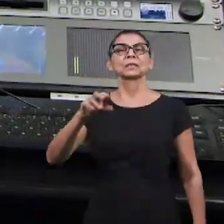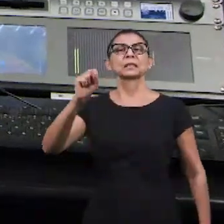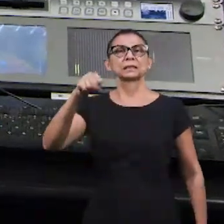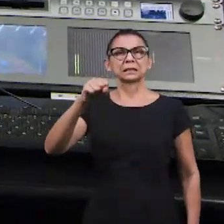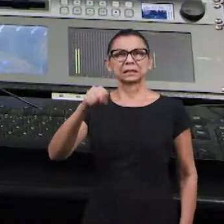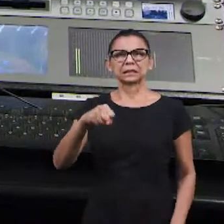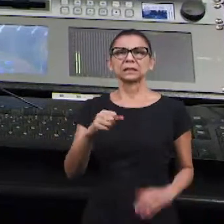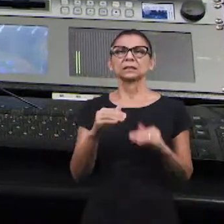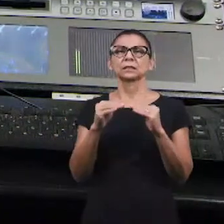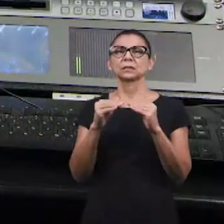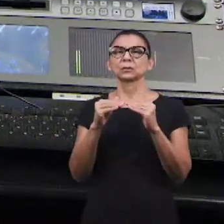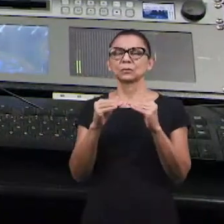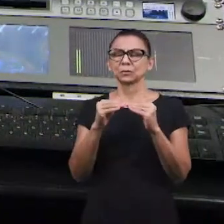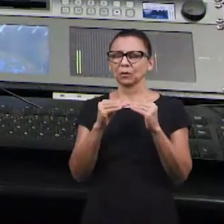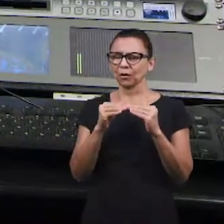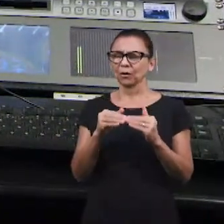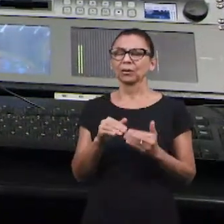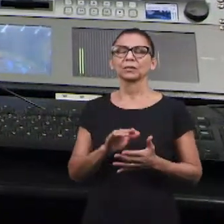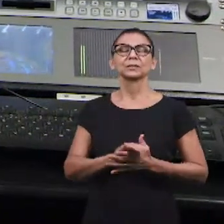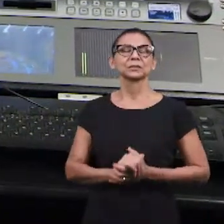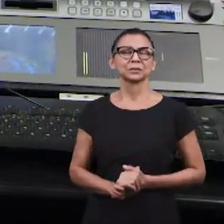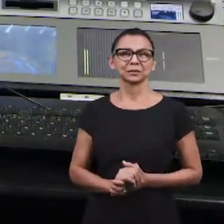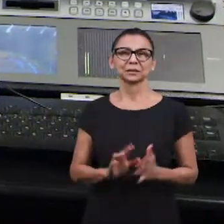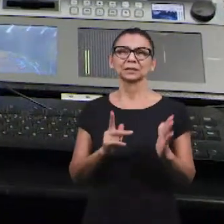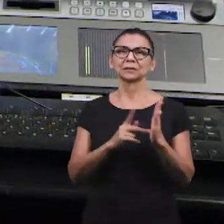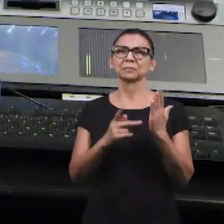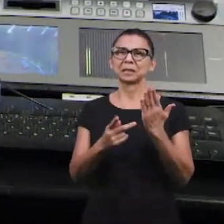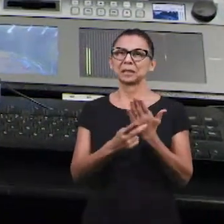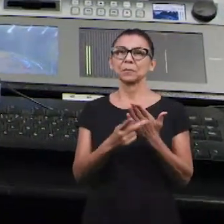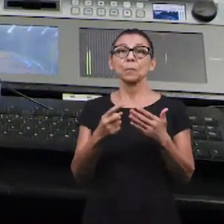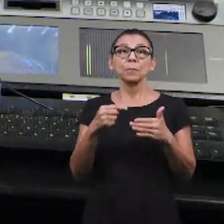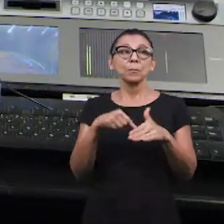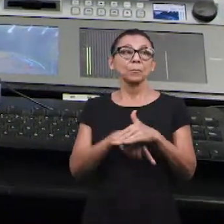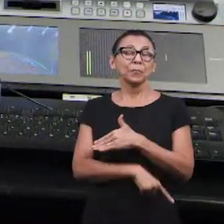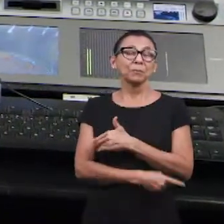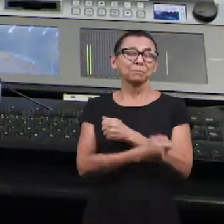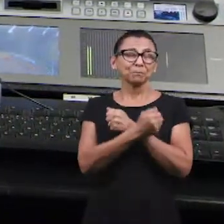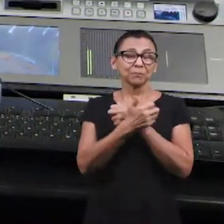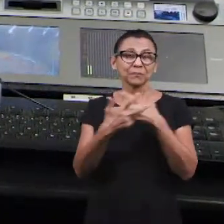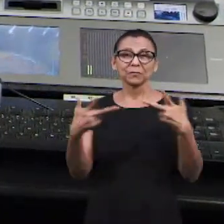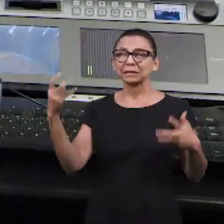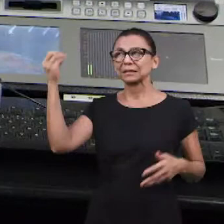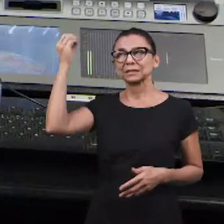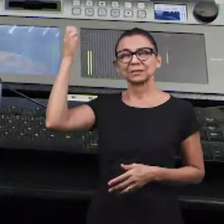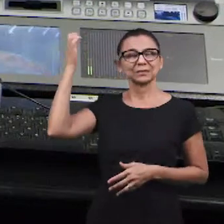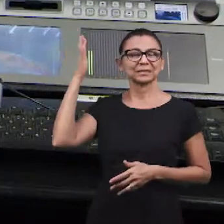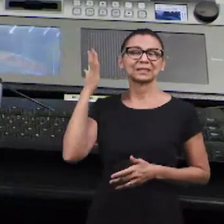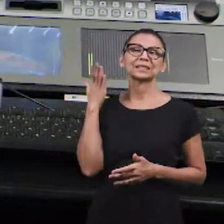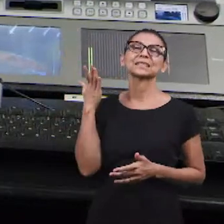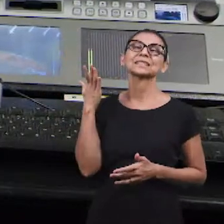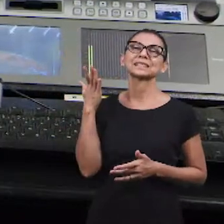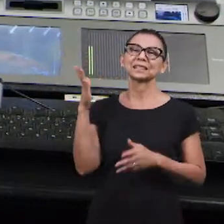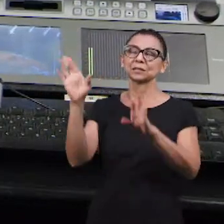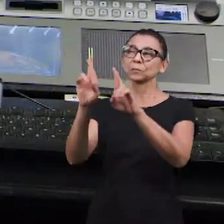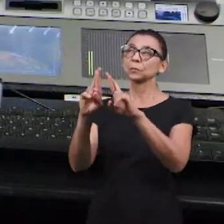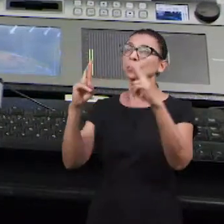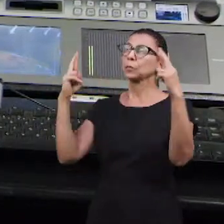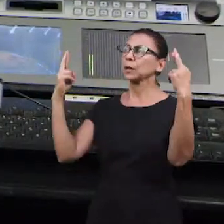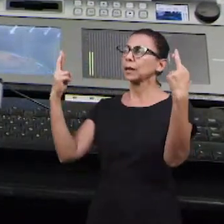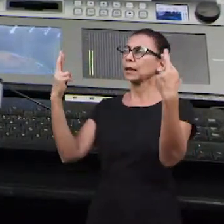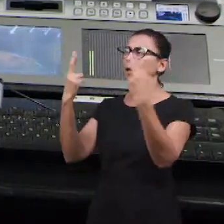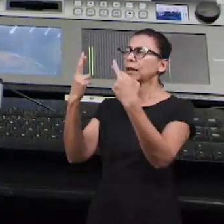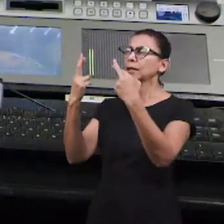eu concordo plenamente com você que esta parábola é muito rica em revelações a respeito do reino